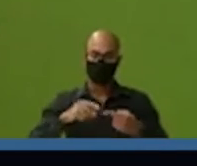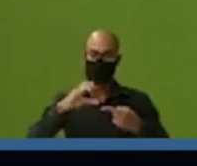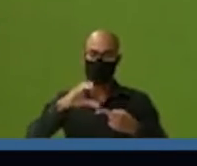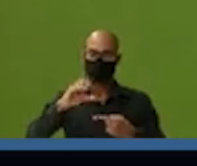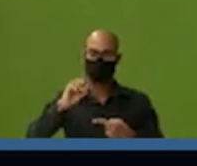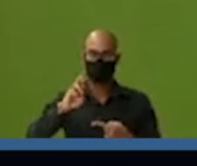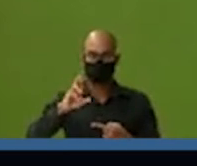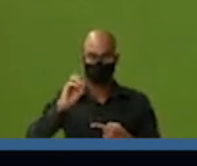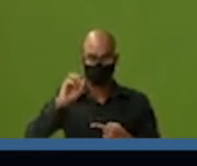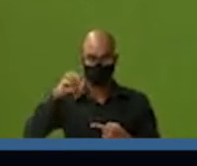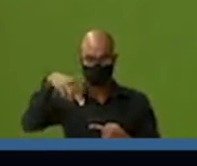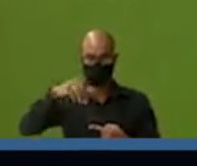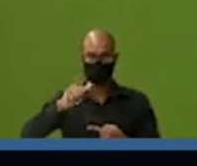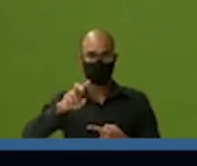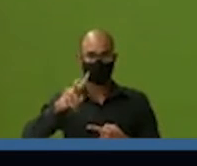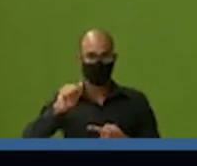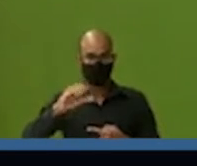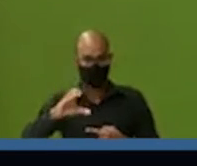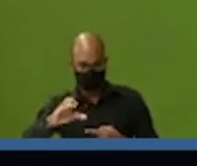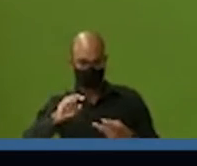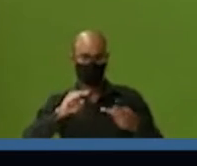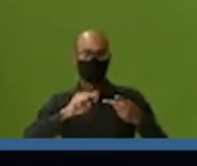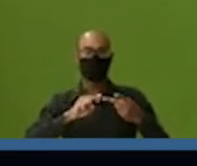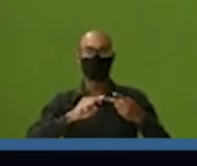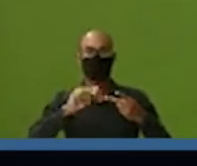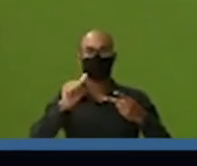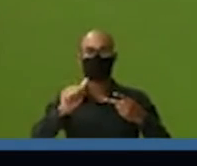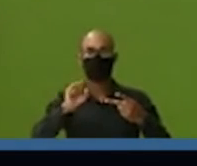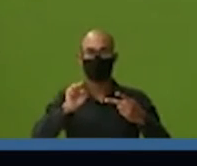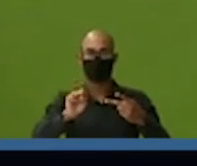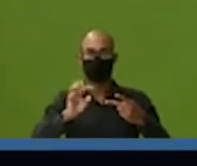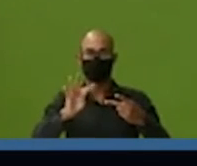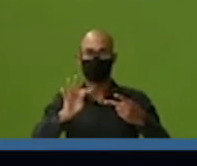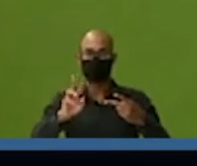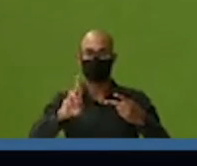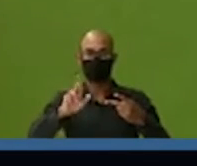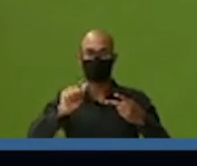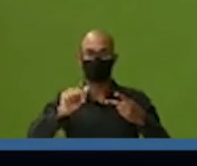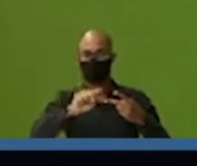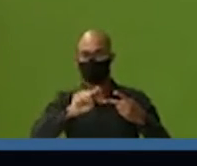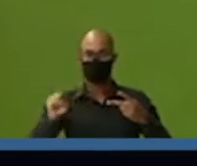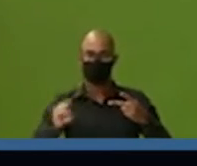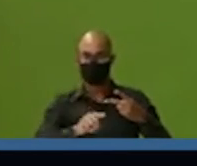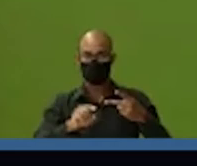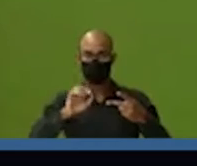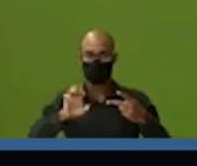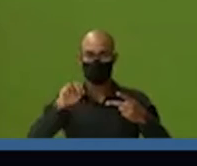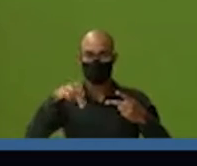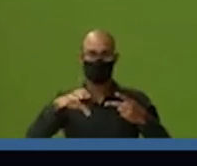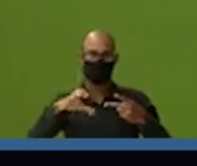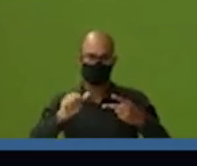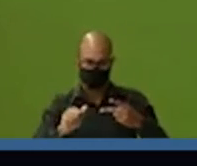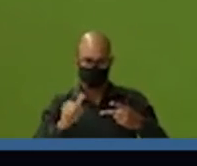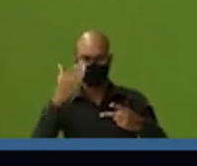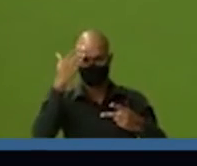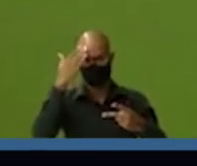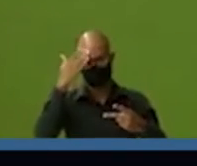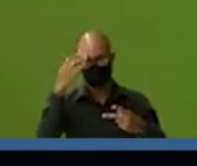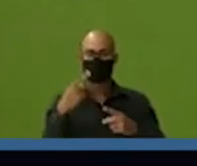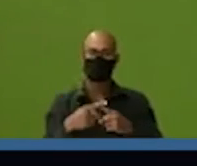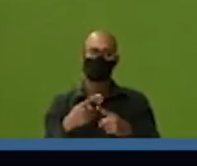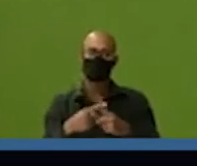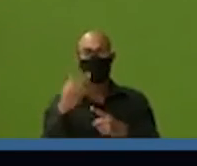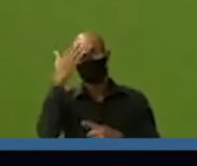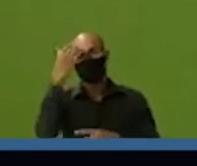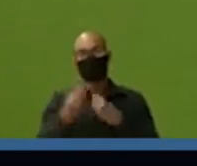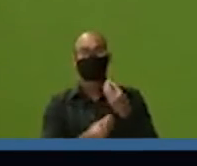e 4.400 dessas doses serão para fazer a chamada D2, a segunda